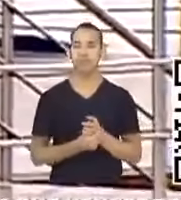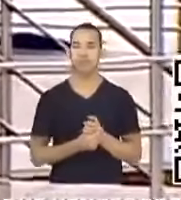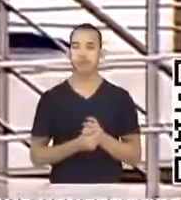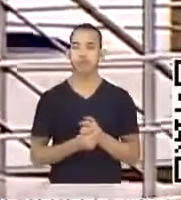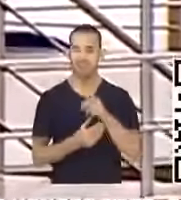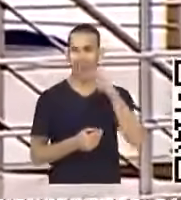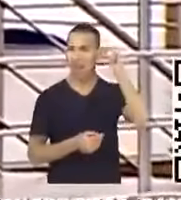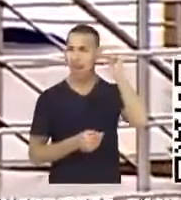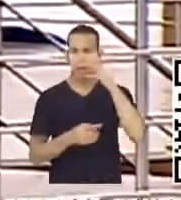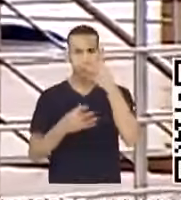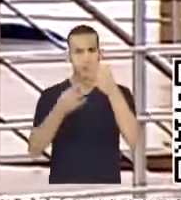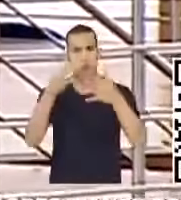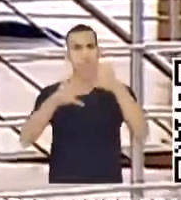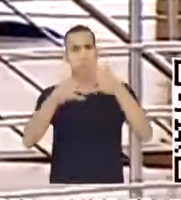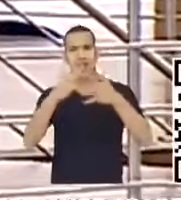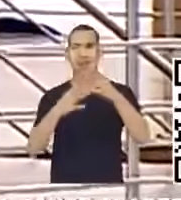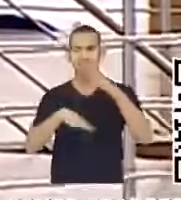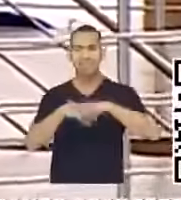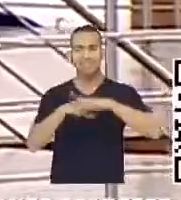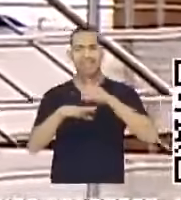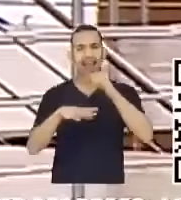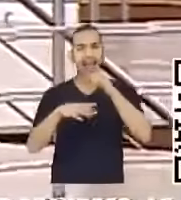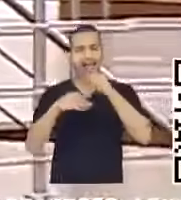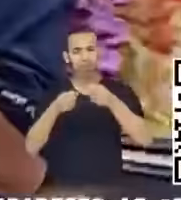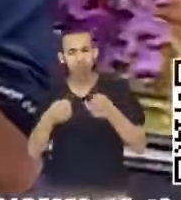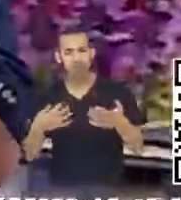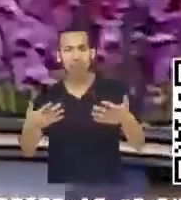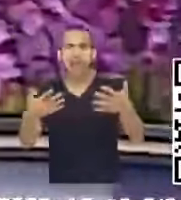e ele é complicado faz uma lama nada